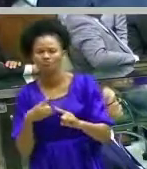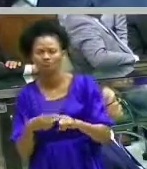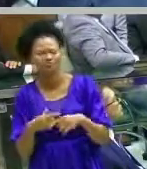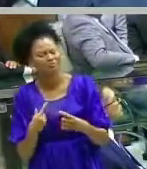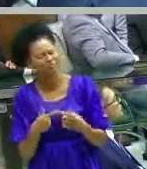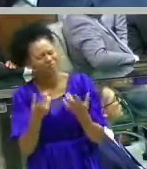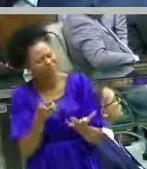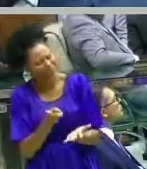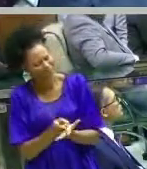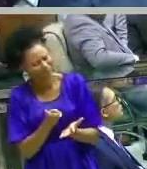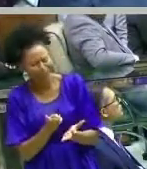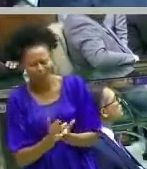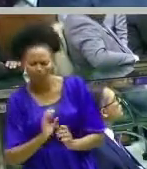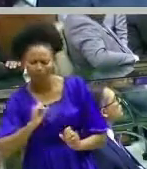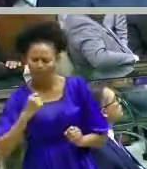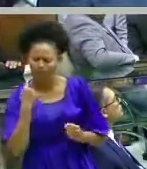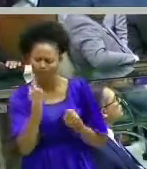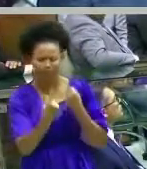entristece,